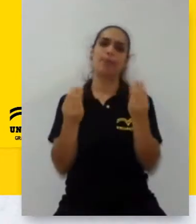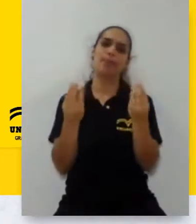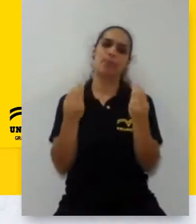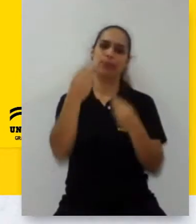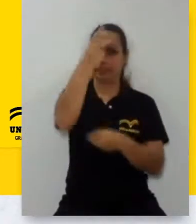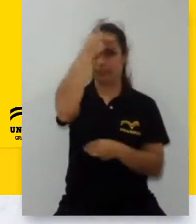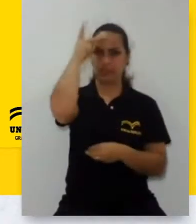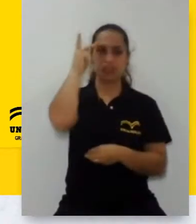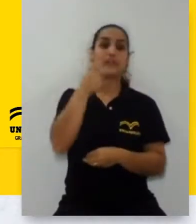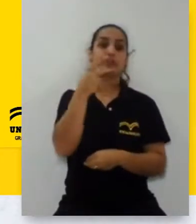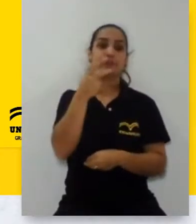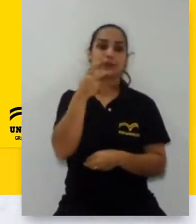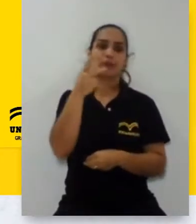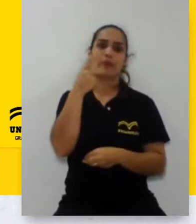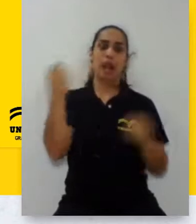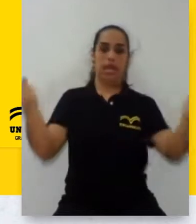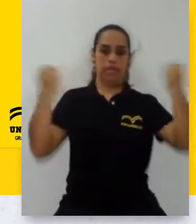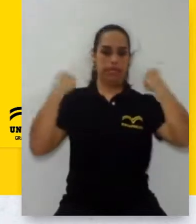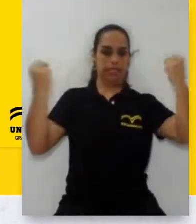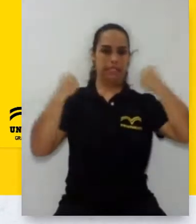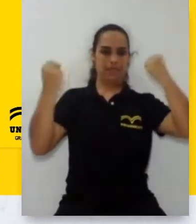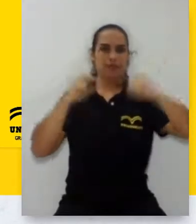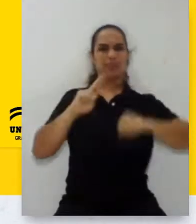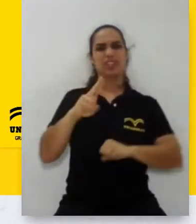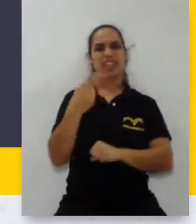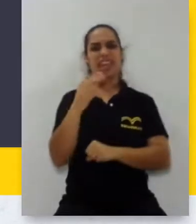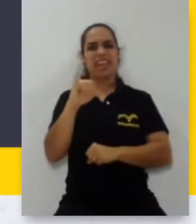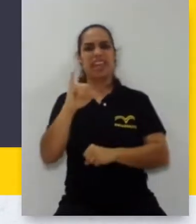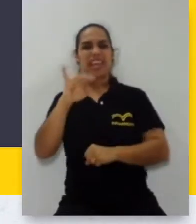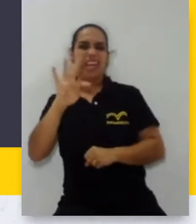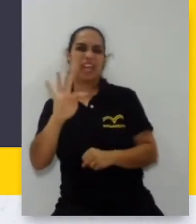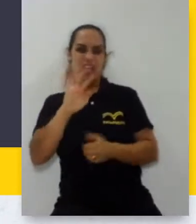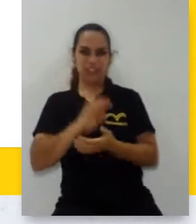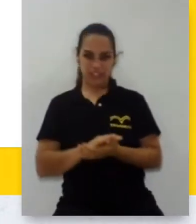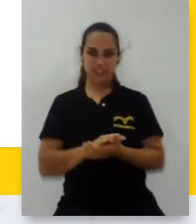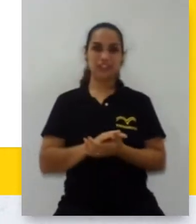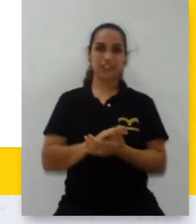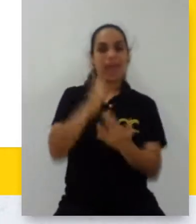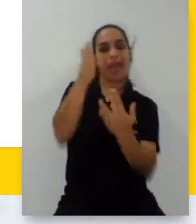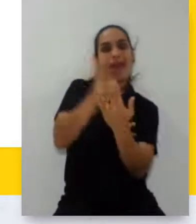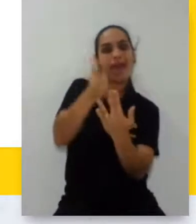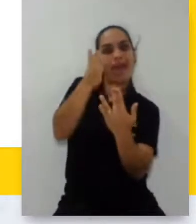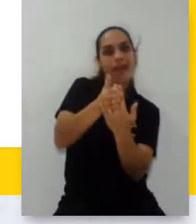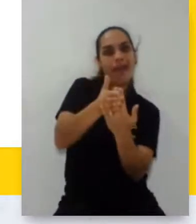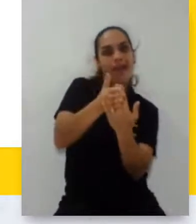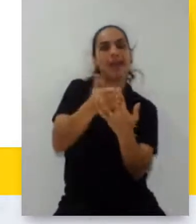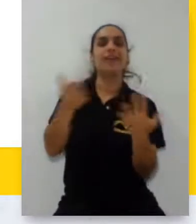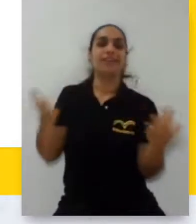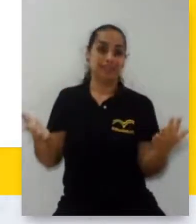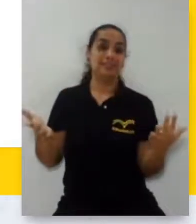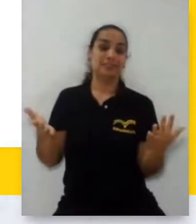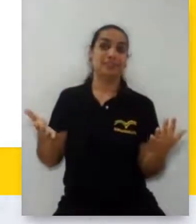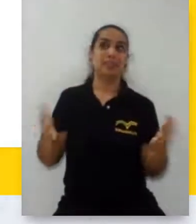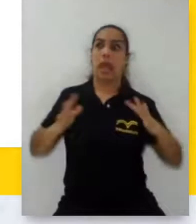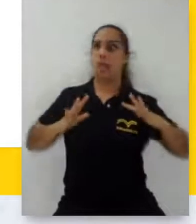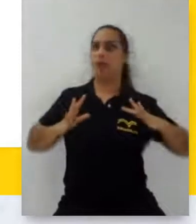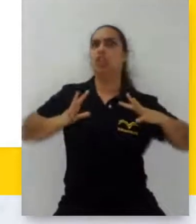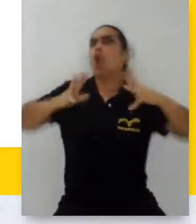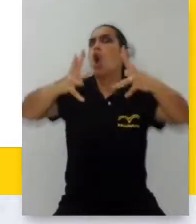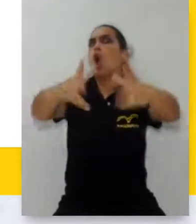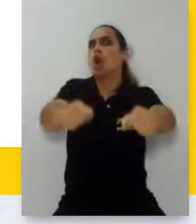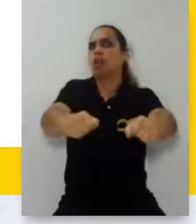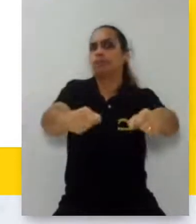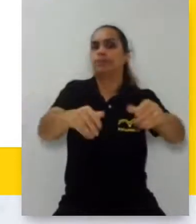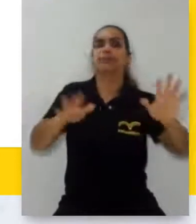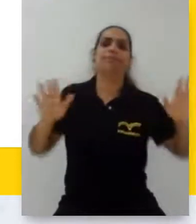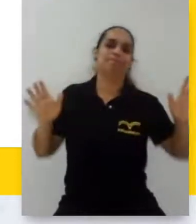HIIT, enfim, exercícios intensos, que não é para todo mundo, não é para qualquer um. Então, se você tem medo, como foi falado, as pessoas que têm